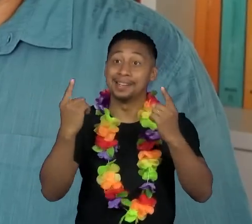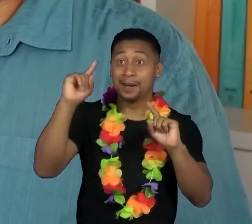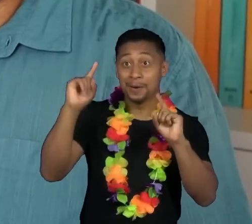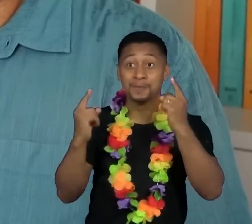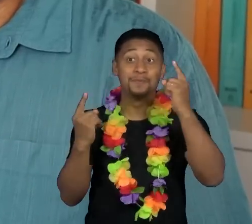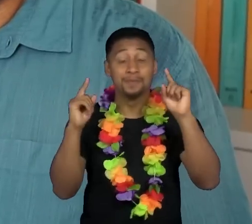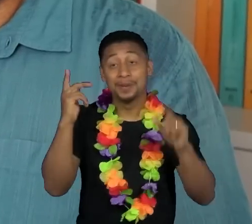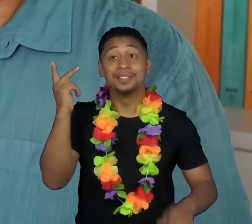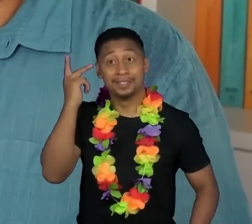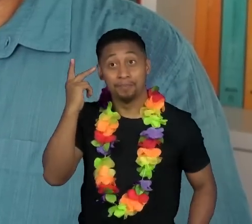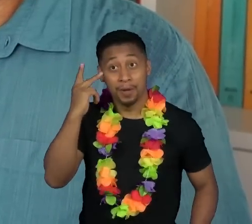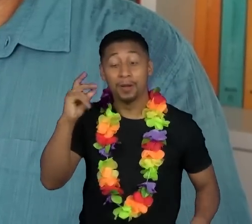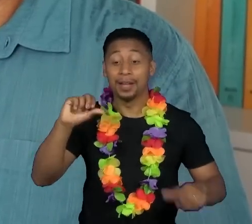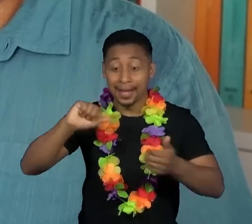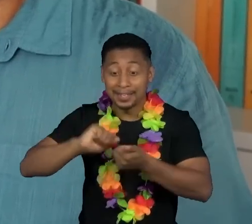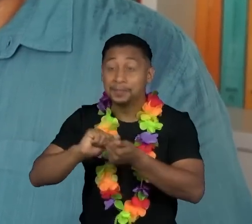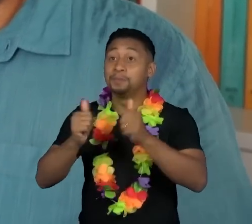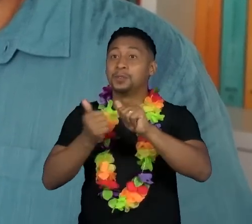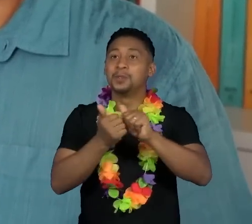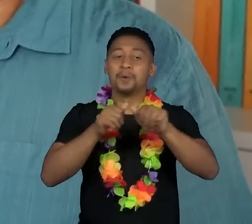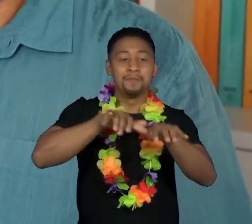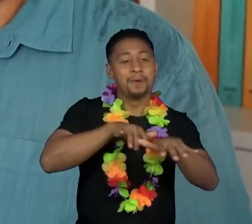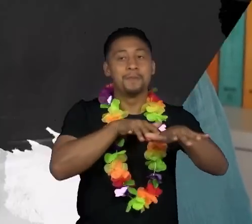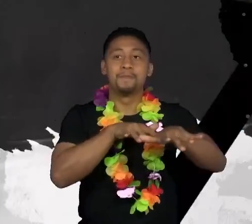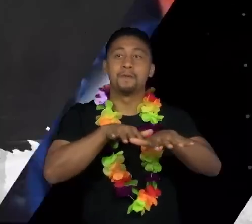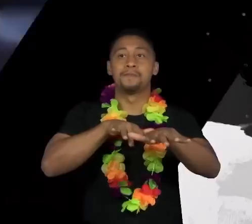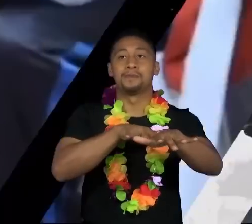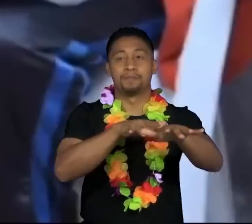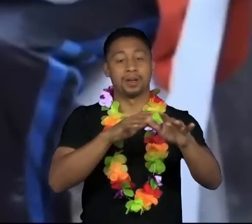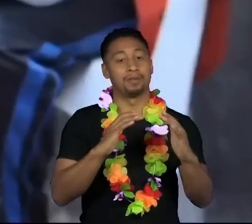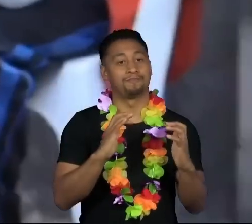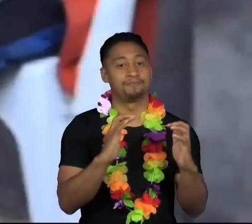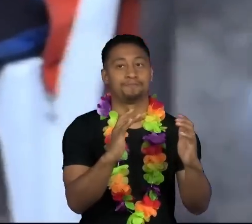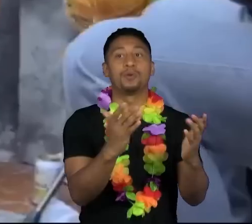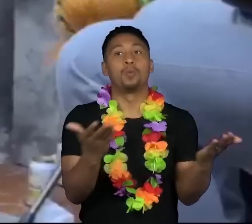os desfiles modernos como os desfiles são hoje.